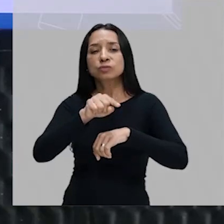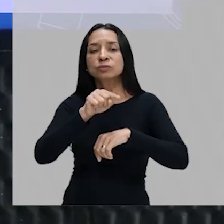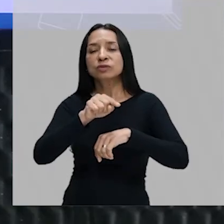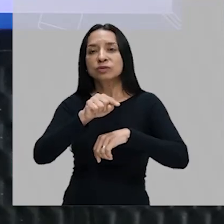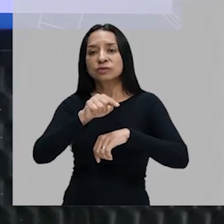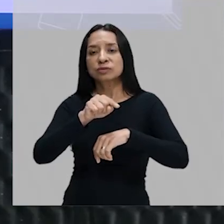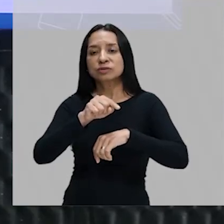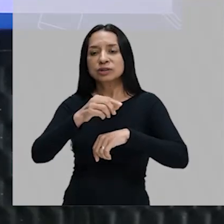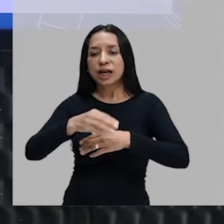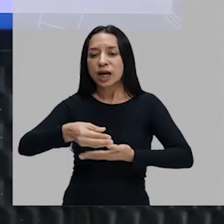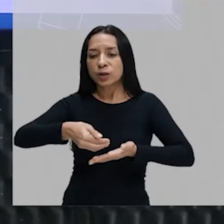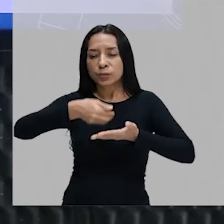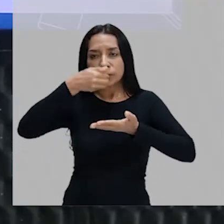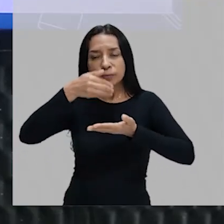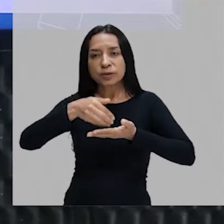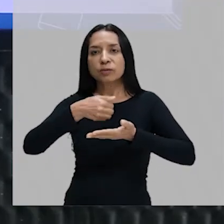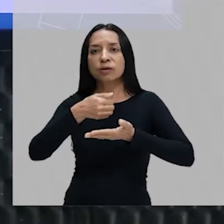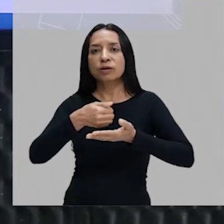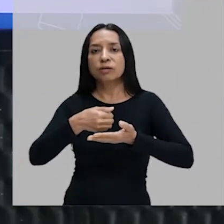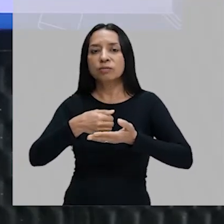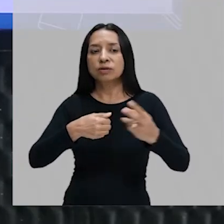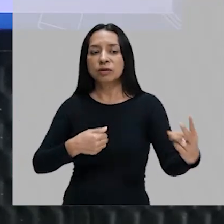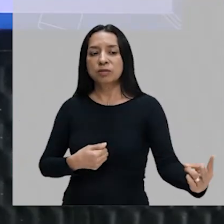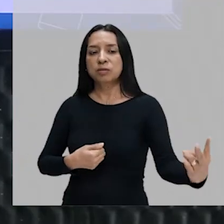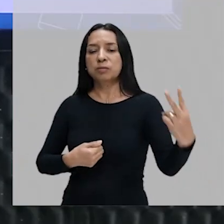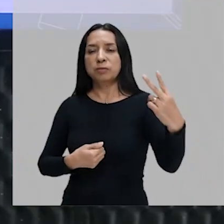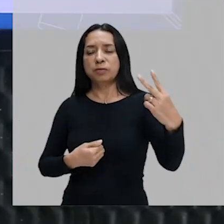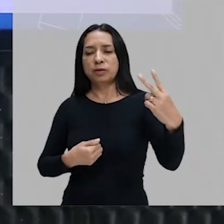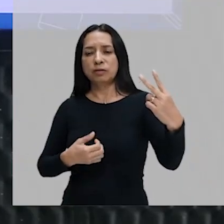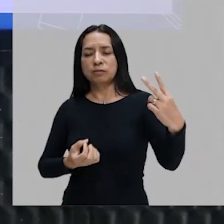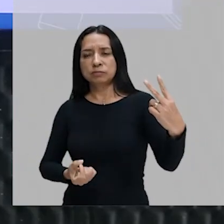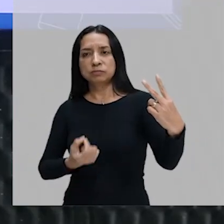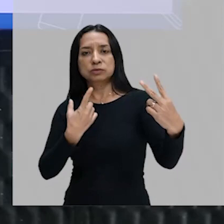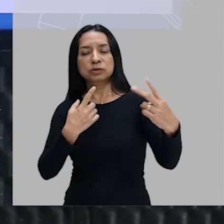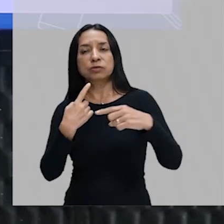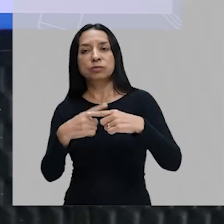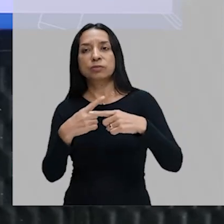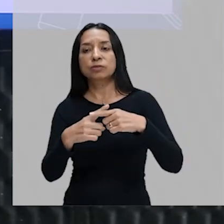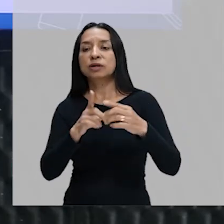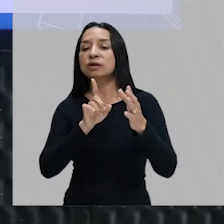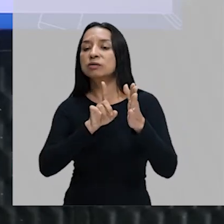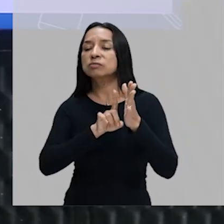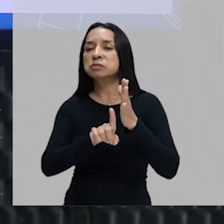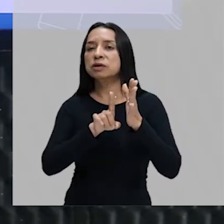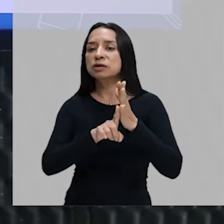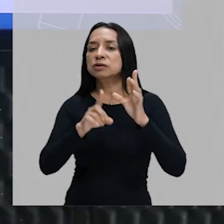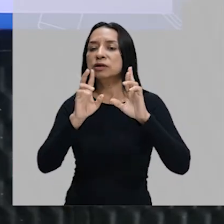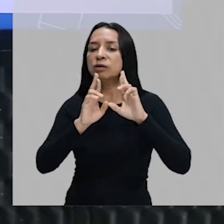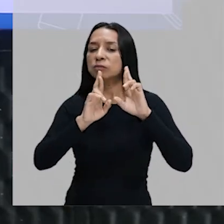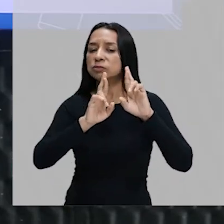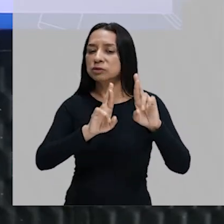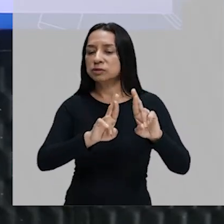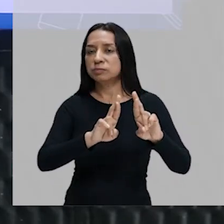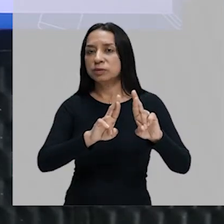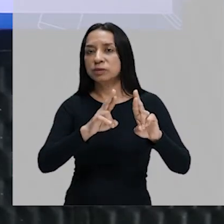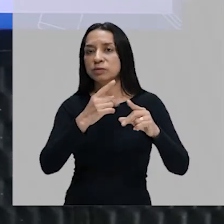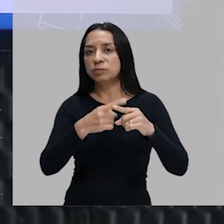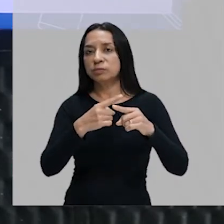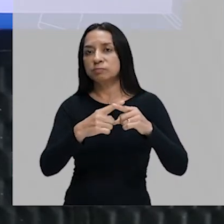mingau? Ele me olhava torto. Por quê? Por questões de respeito, por mais que